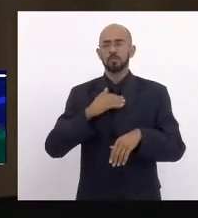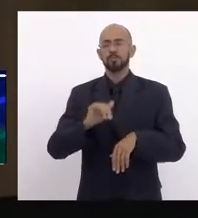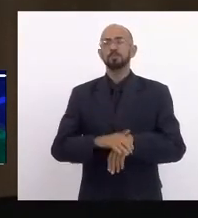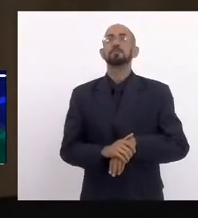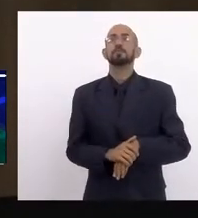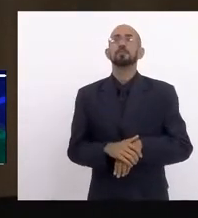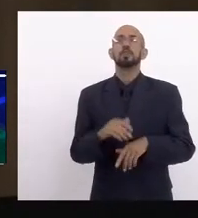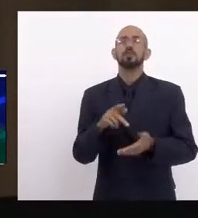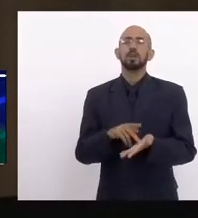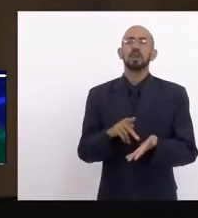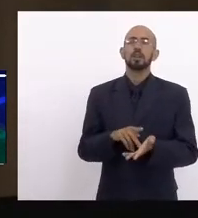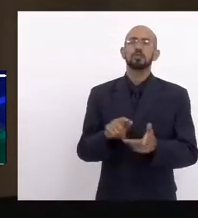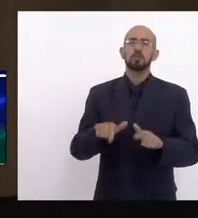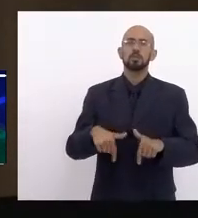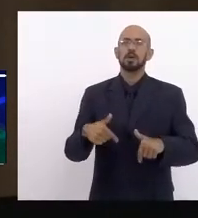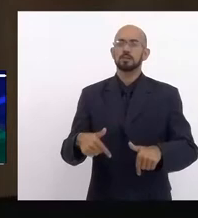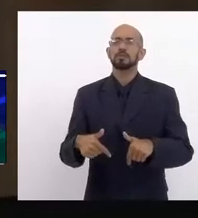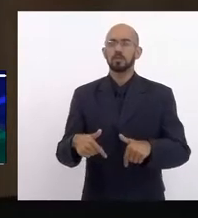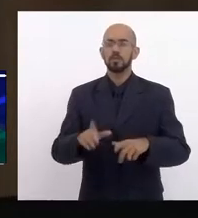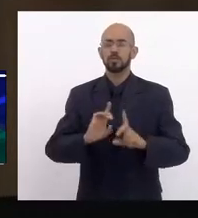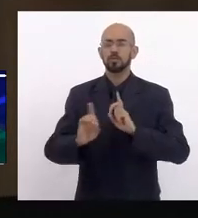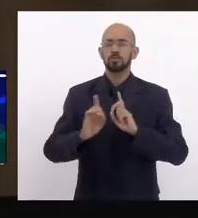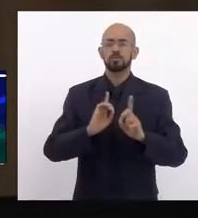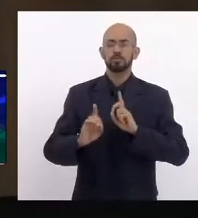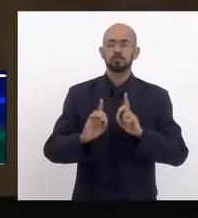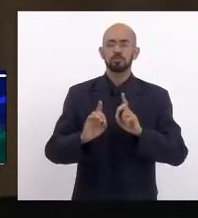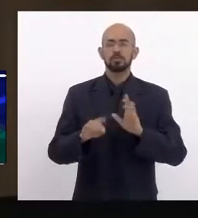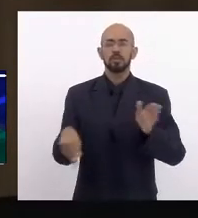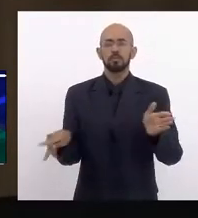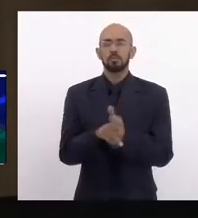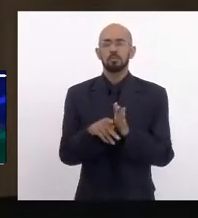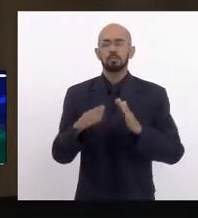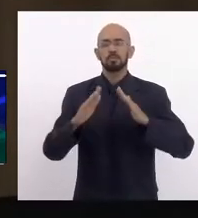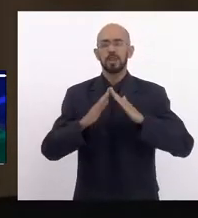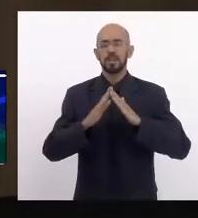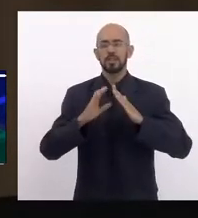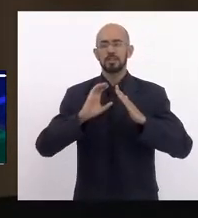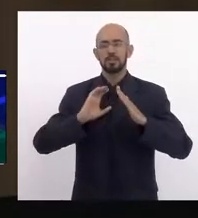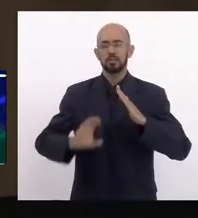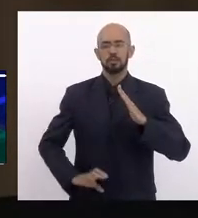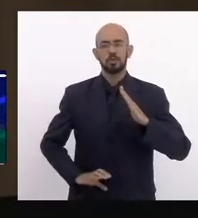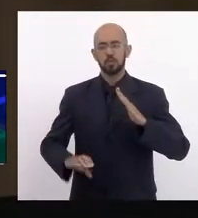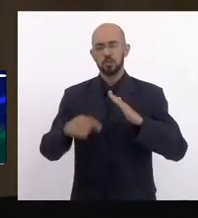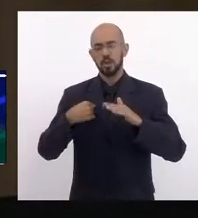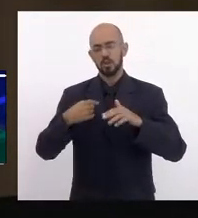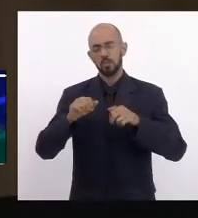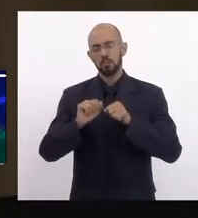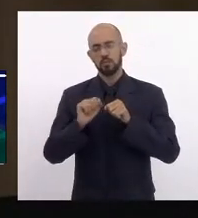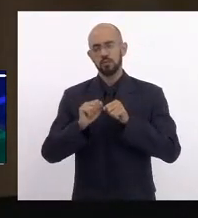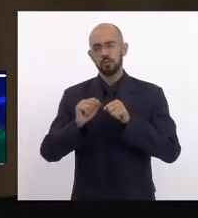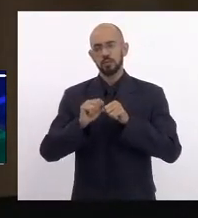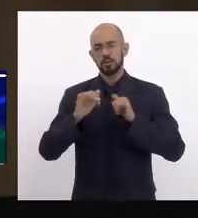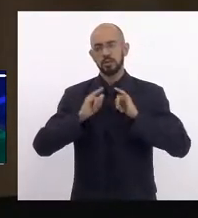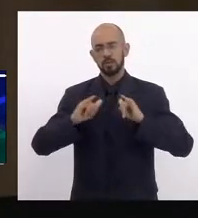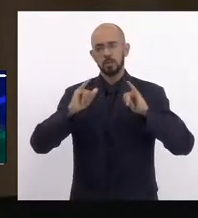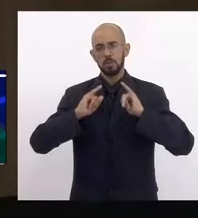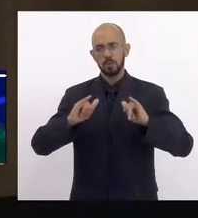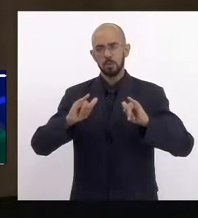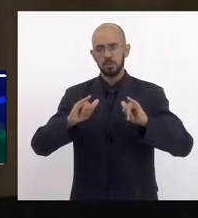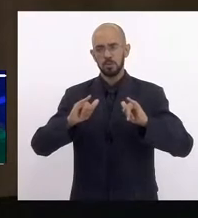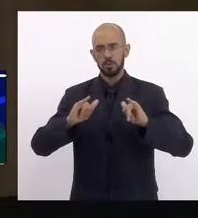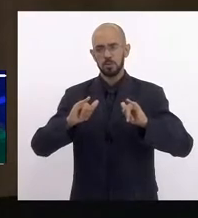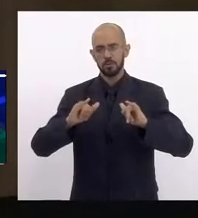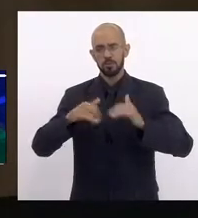uma iniciativa, um debate da própria Casa Civil, e eu fiz a manifestação dando entrada